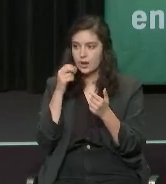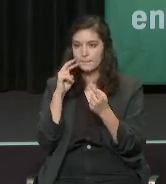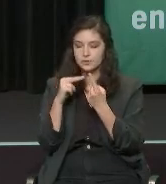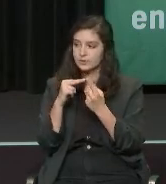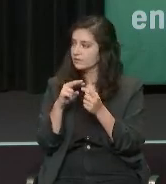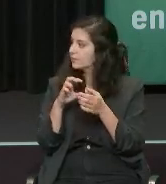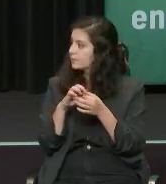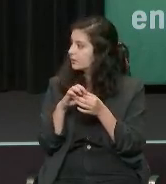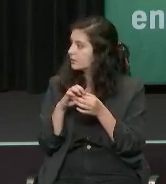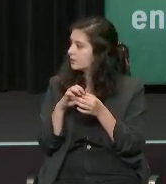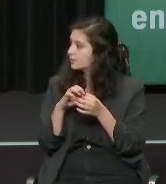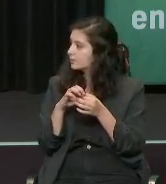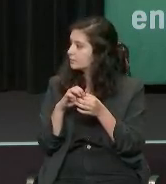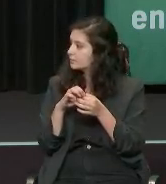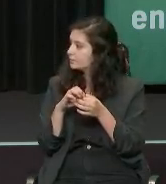perspectiva toda.